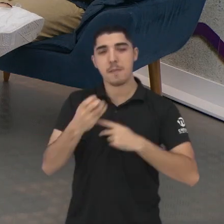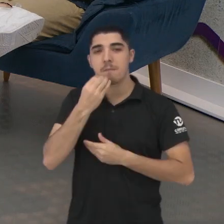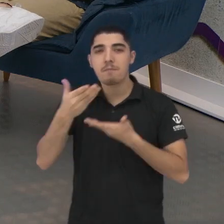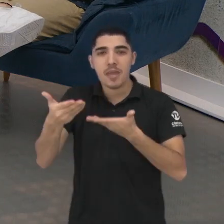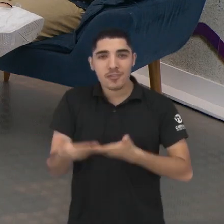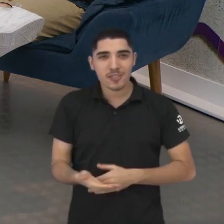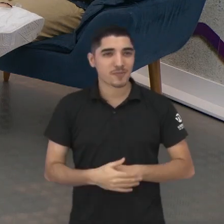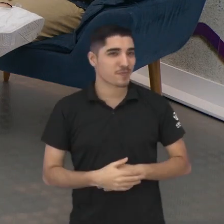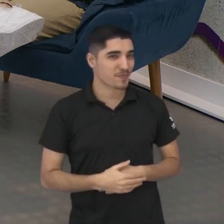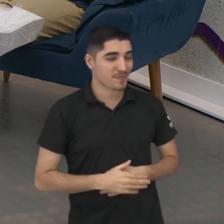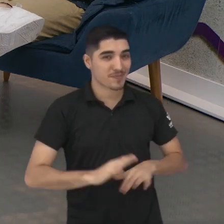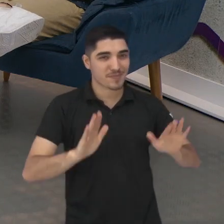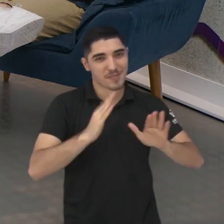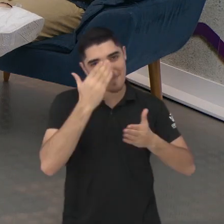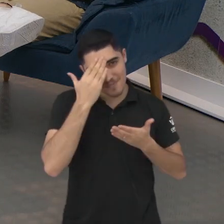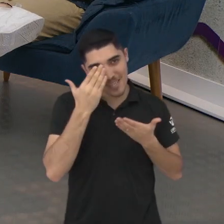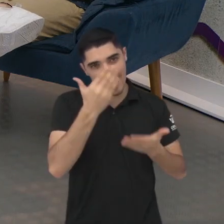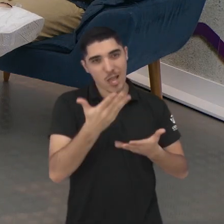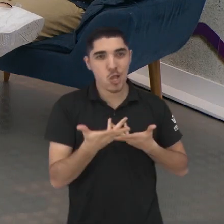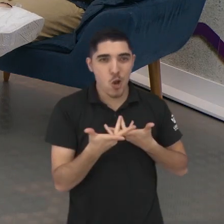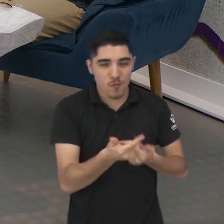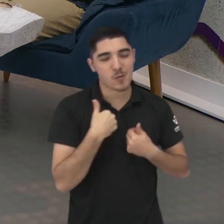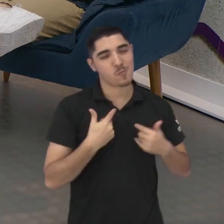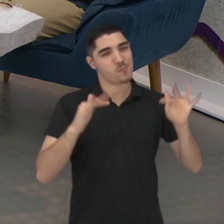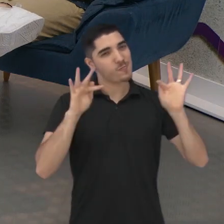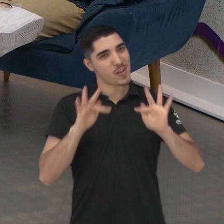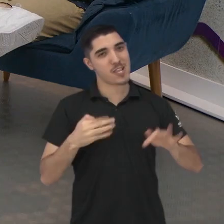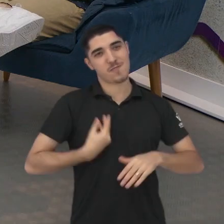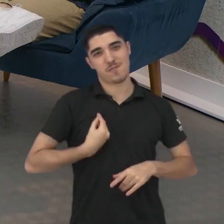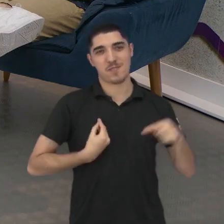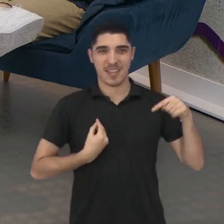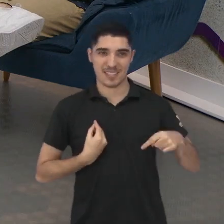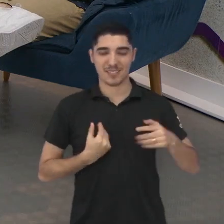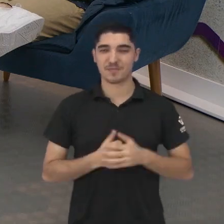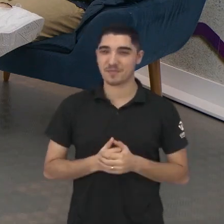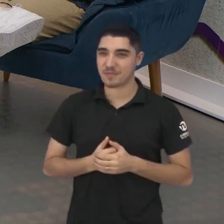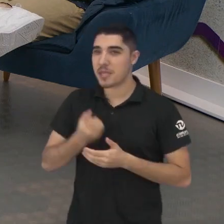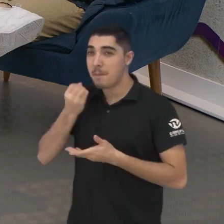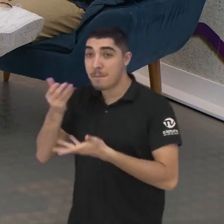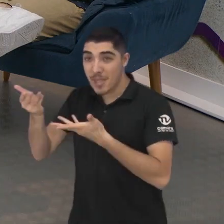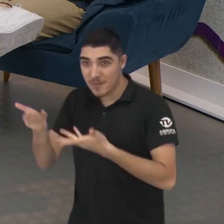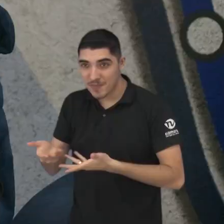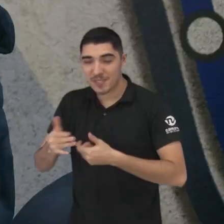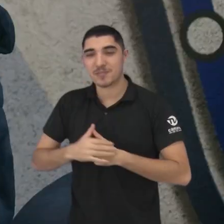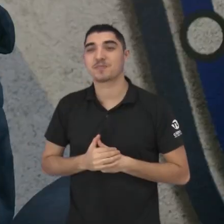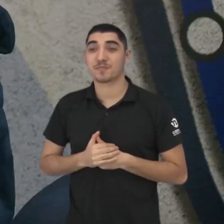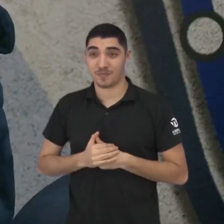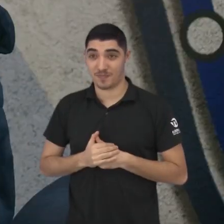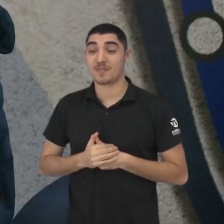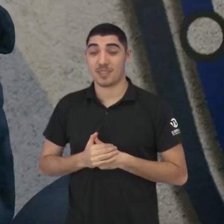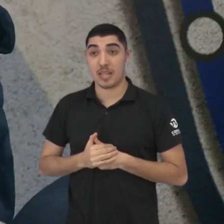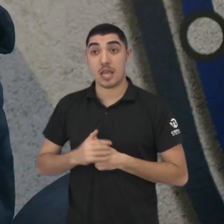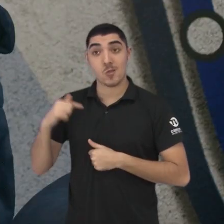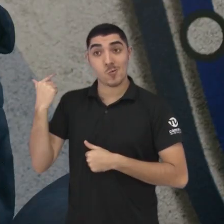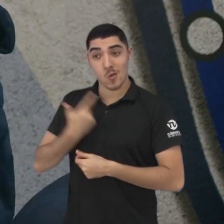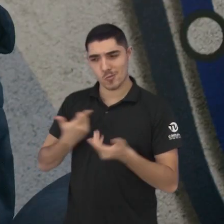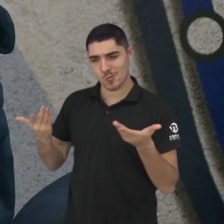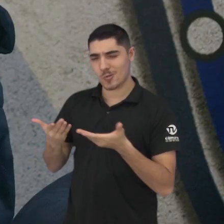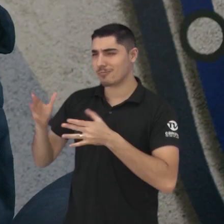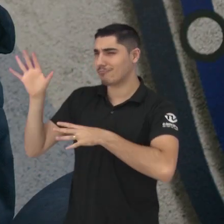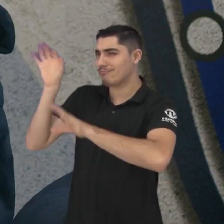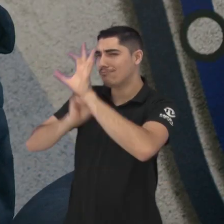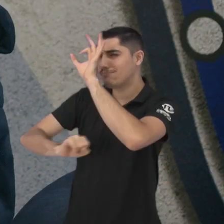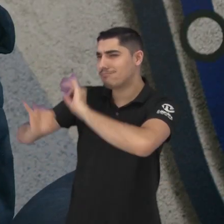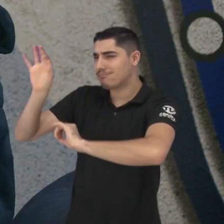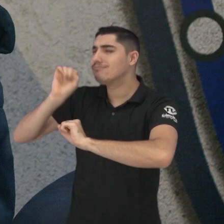ao programa, Débora. Muito obrigada pelo convite, muito feliz de estar aqui. Muito bem-vinda, Débora. Obrigada. Teremos muito aprendizado